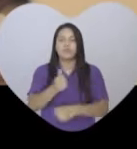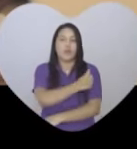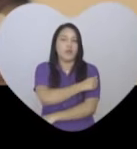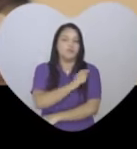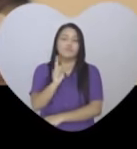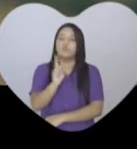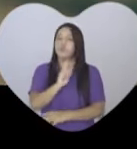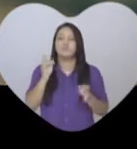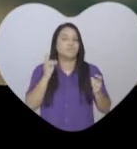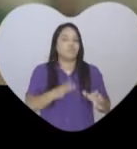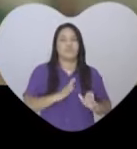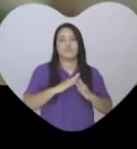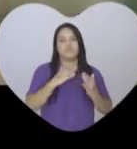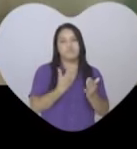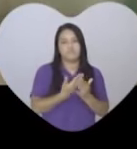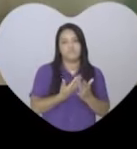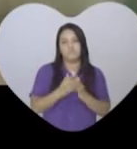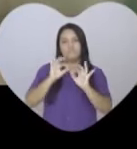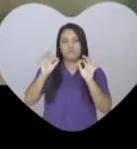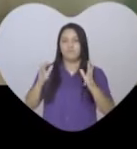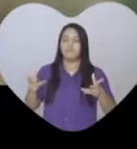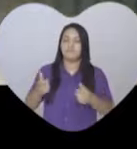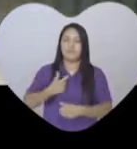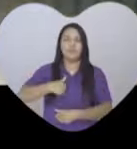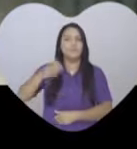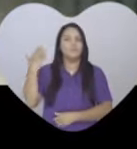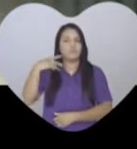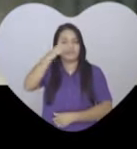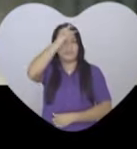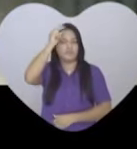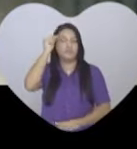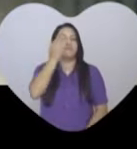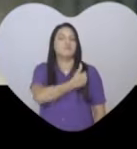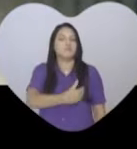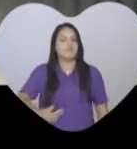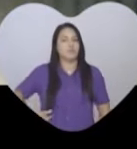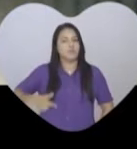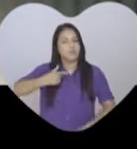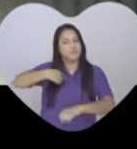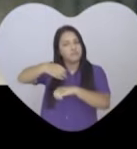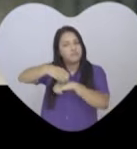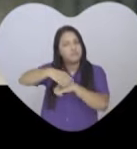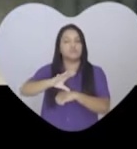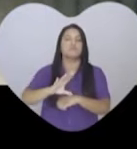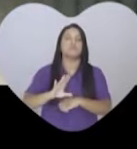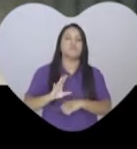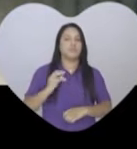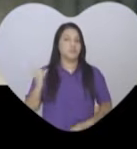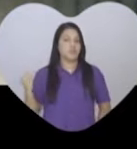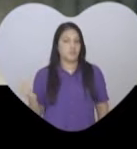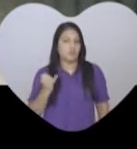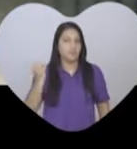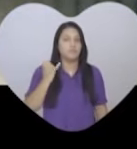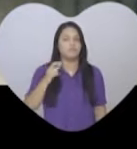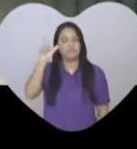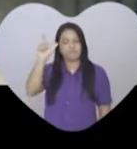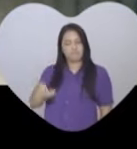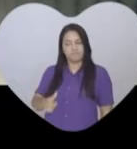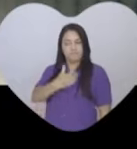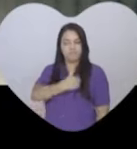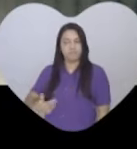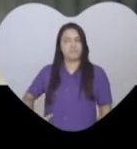não abandonassem a escola. É um programa transformador. Eu já fui prefeito e governador. E vou te dizer uma coisa.